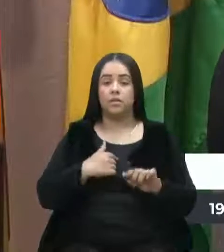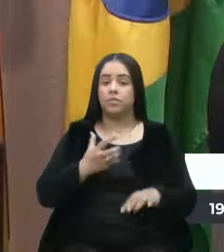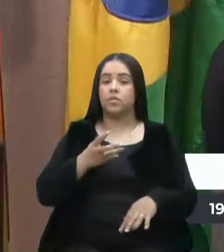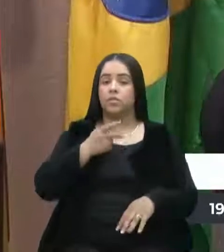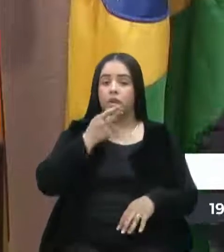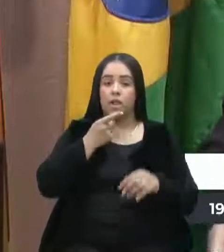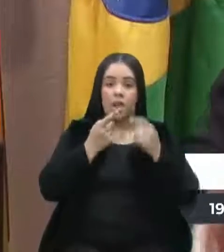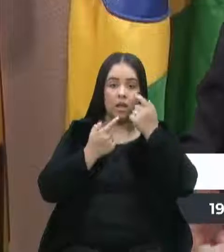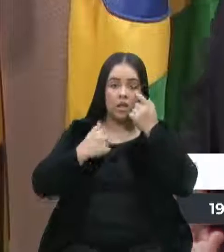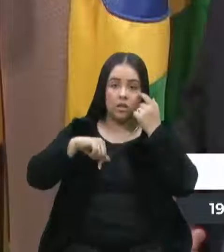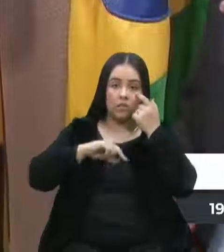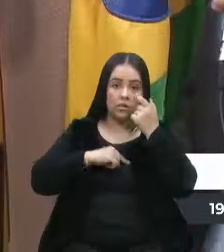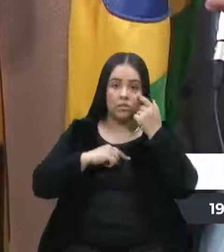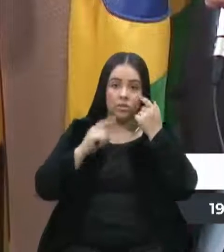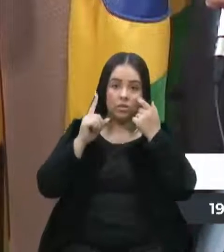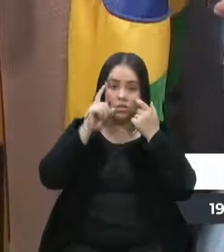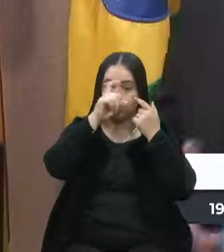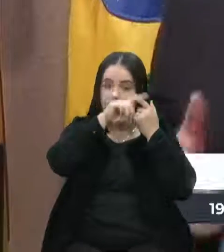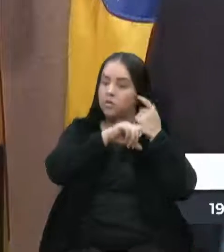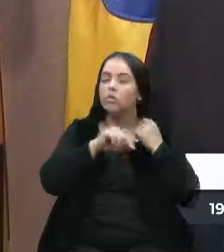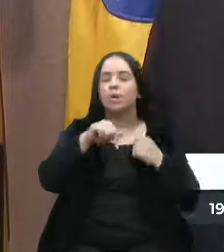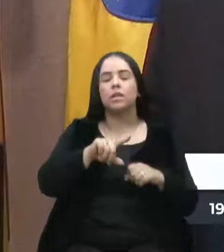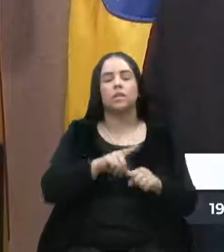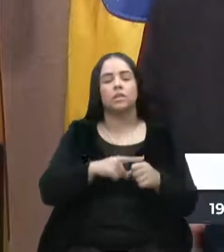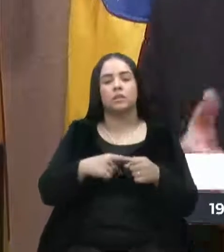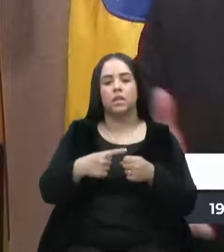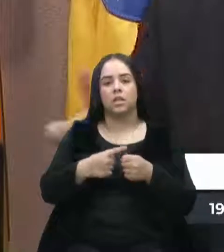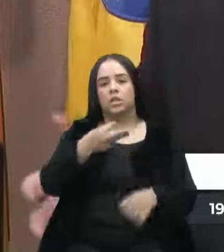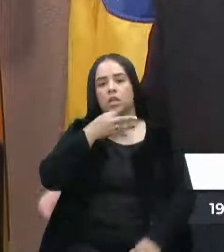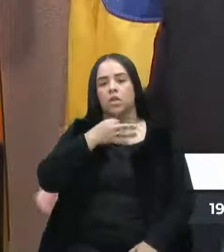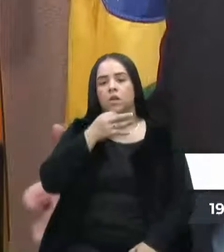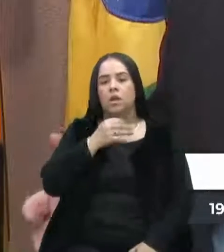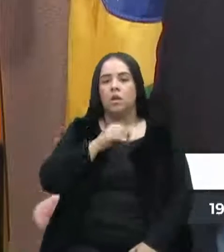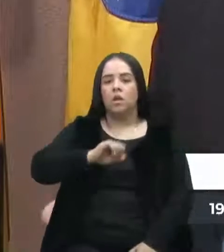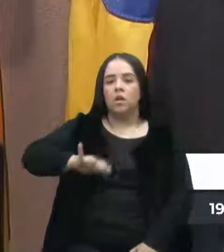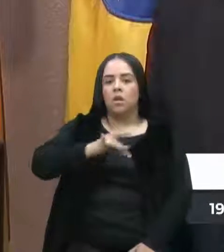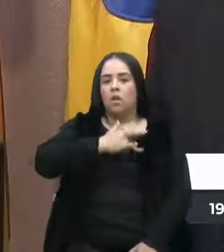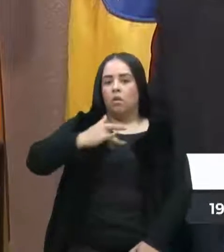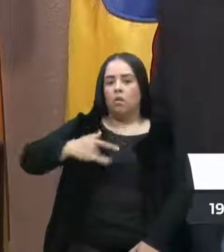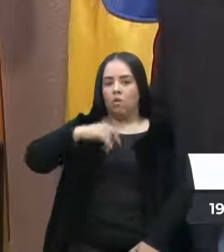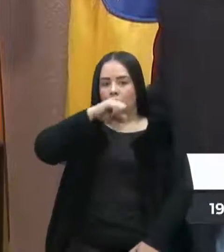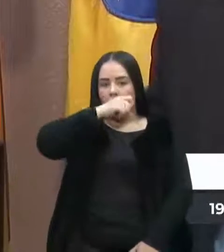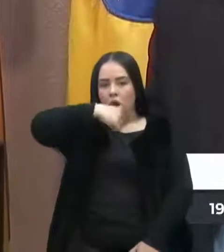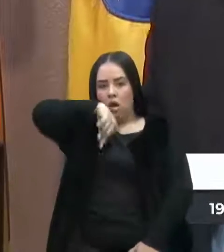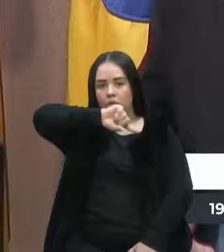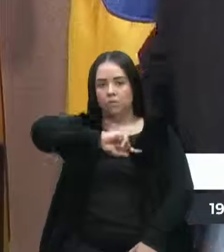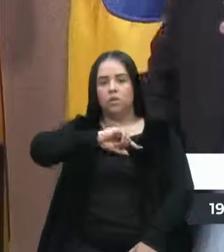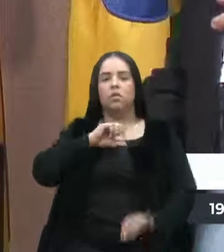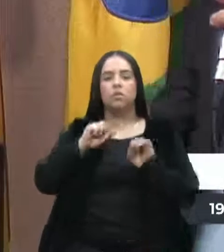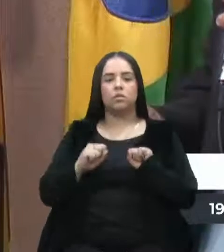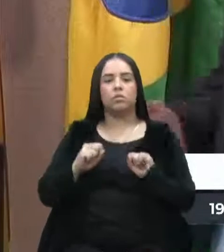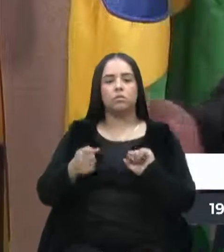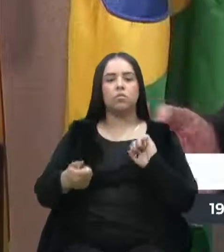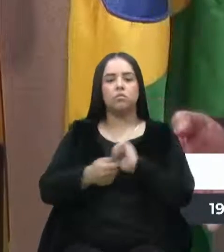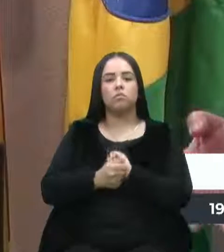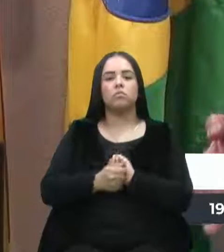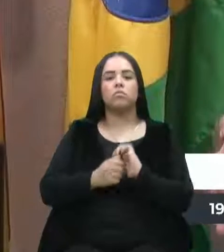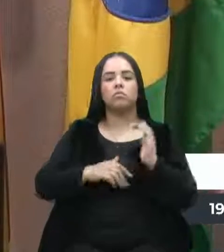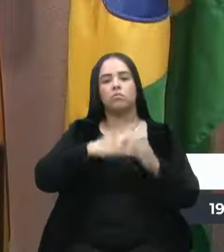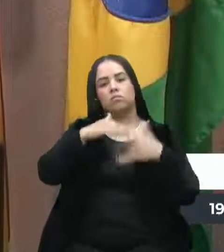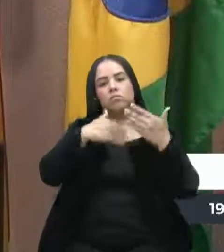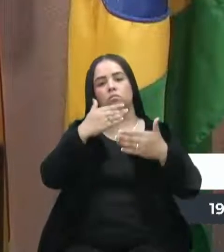nós estamos numa situação difícil na saúde Caxias do Sul tem que achar uma saída e Podemos construir juntos porque não podemos construir